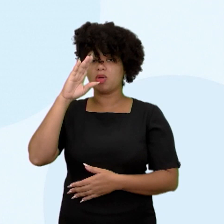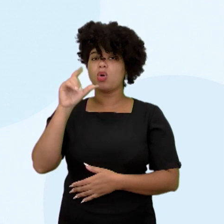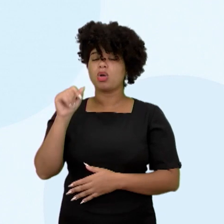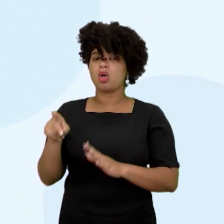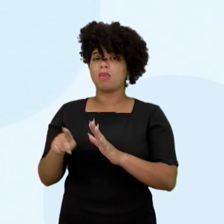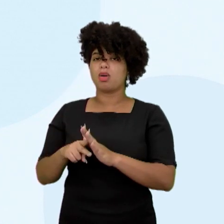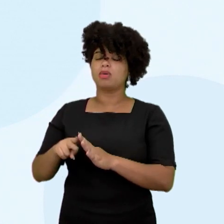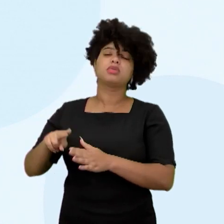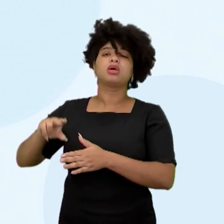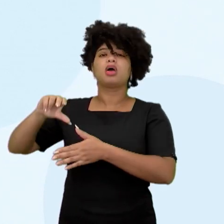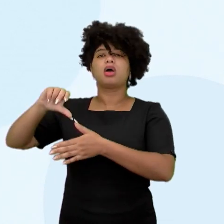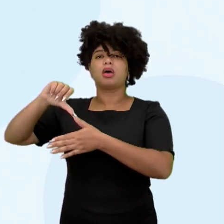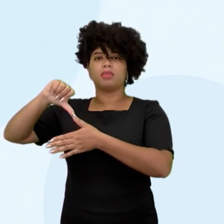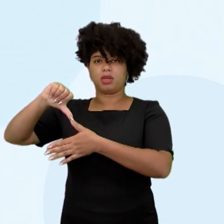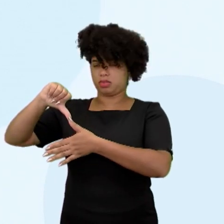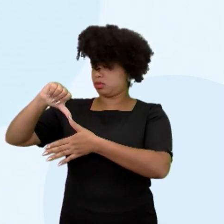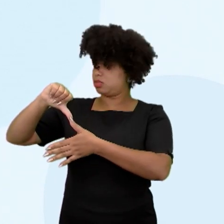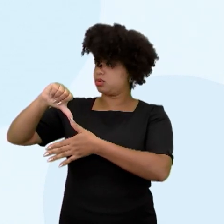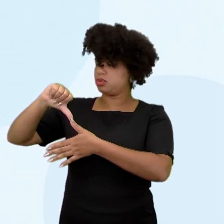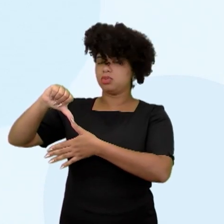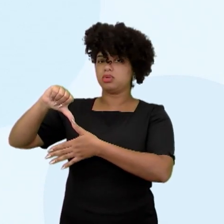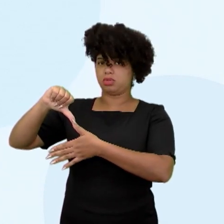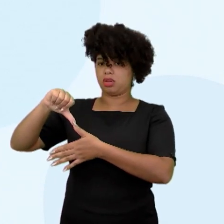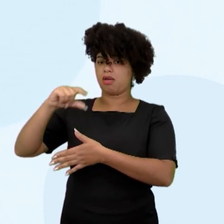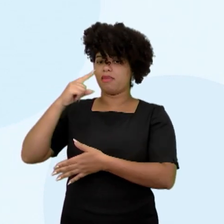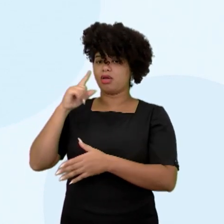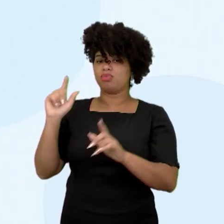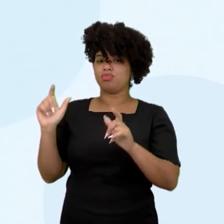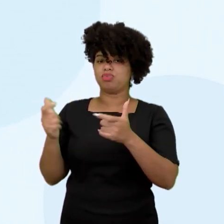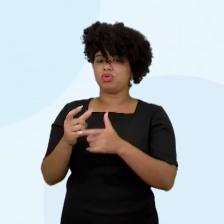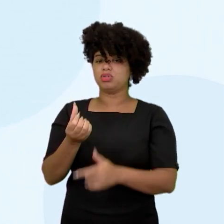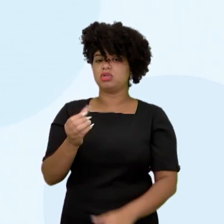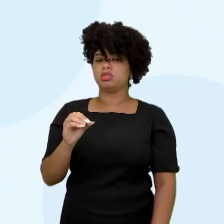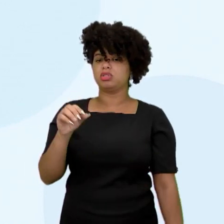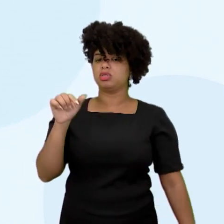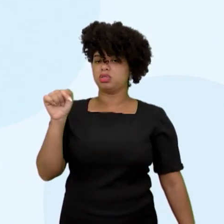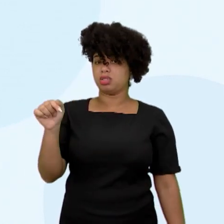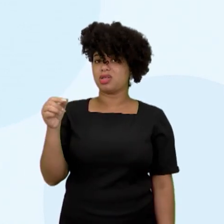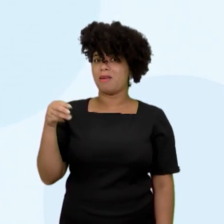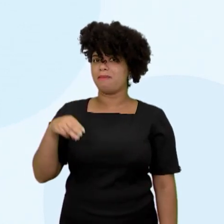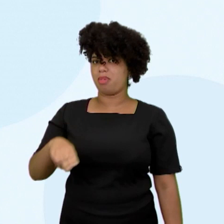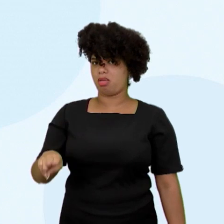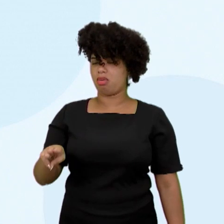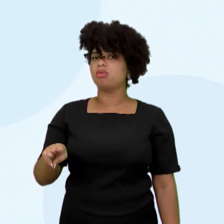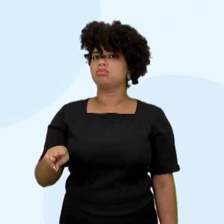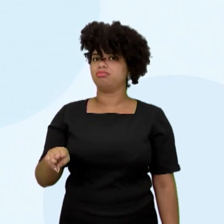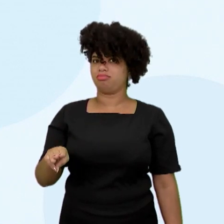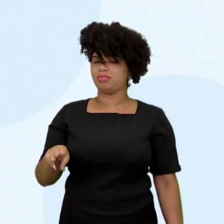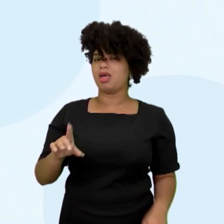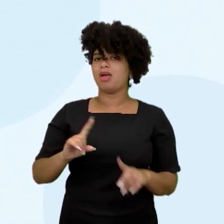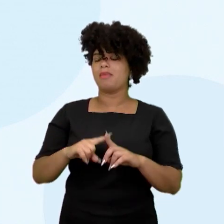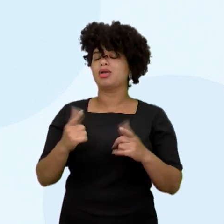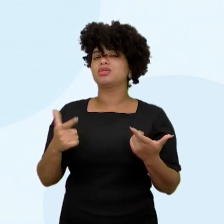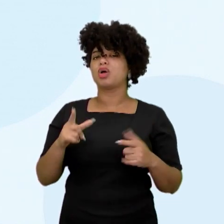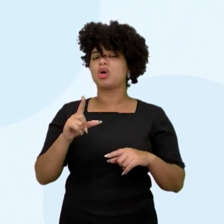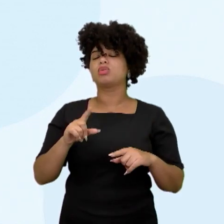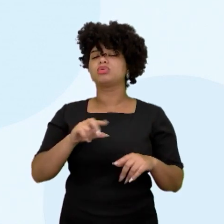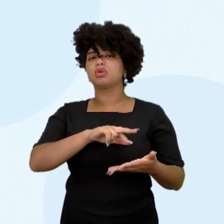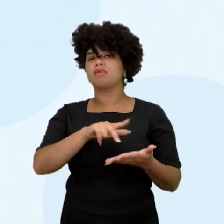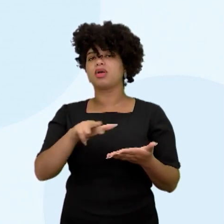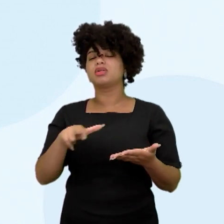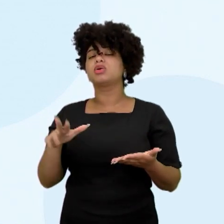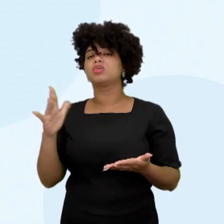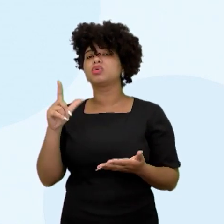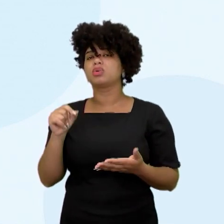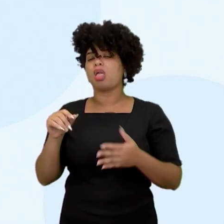foi de 441 para 607 milhões de hectares. Mas esse aumento de produção trouxe também a